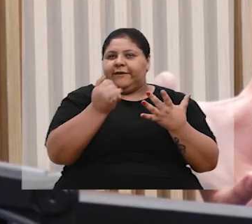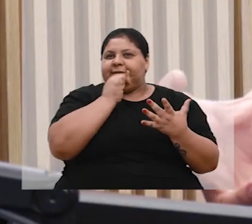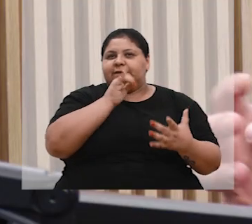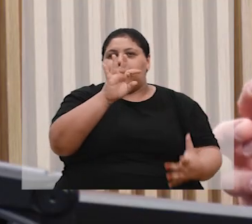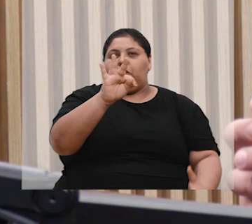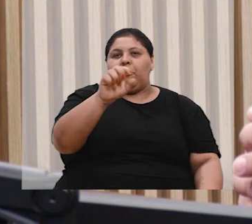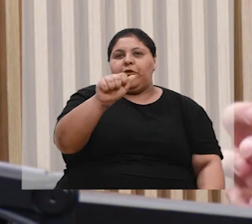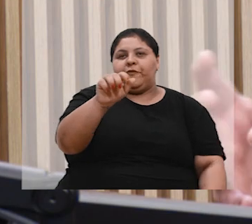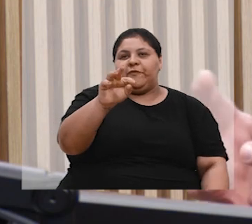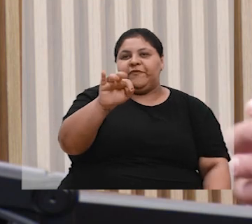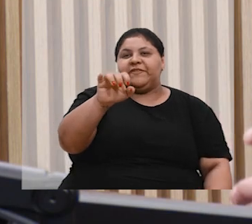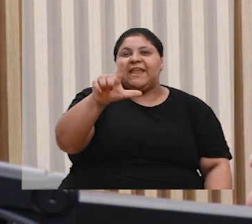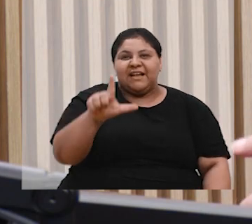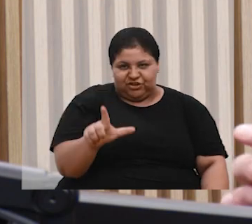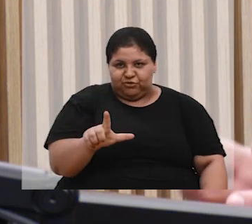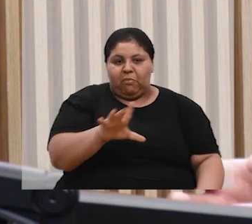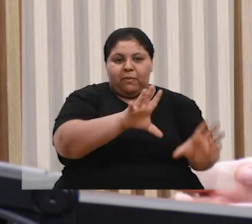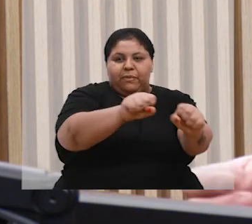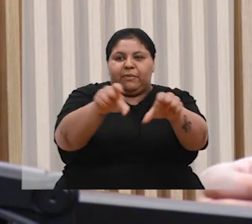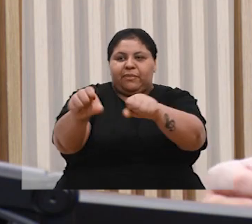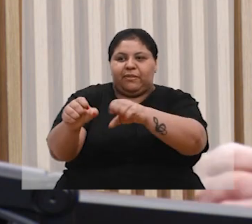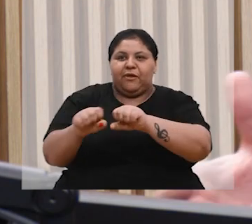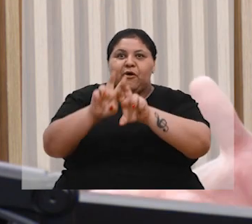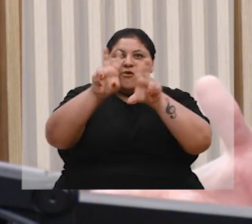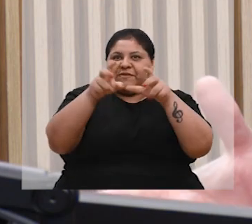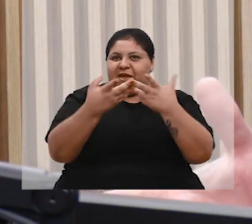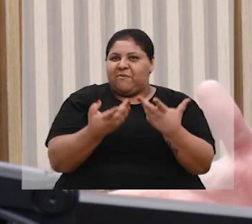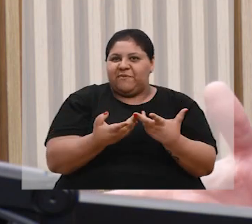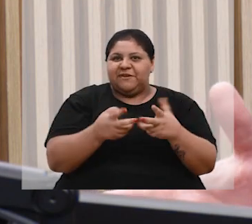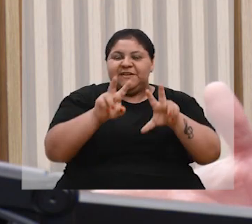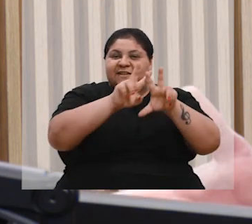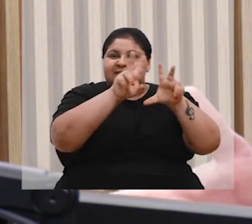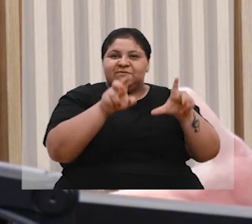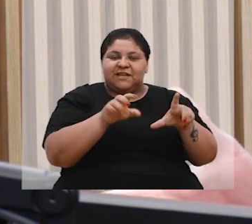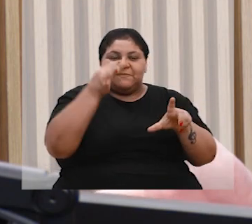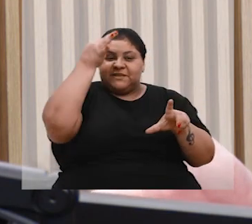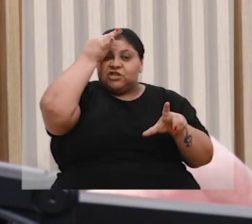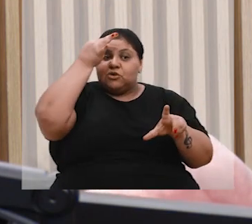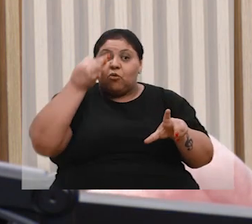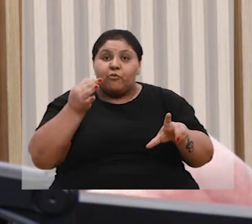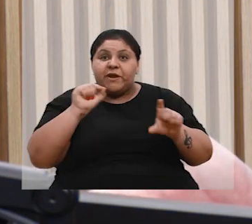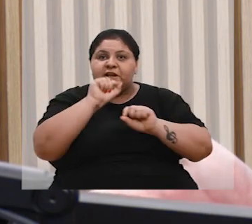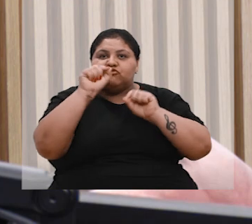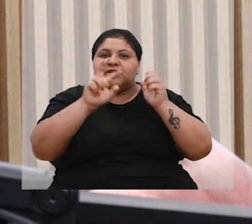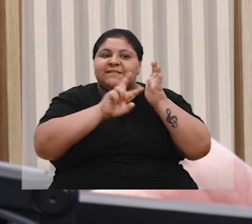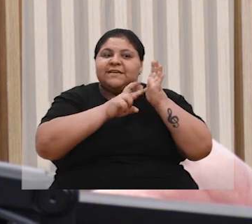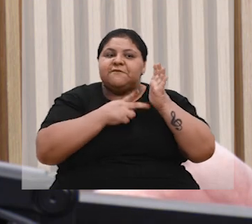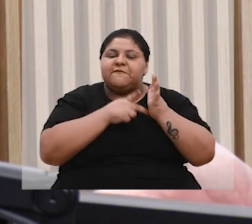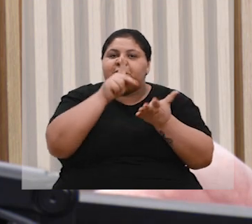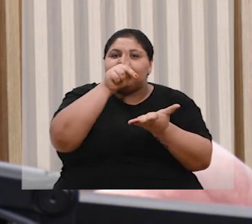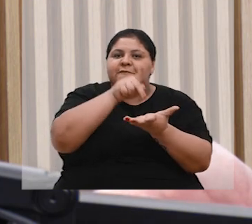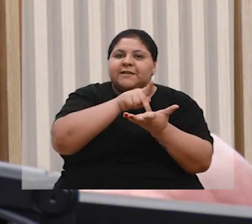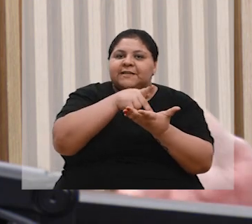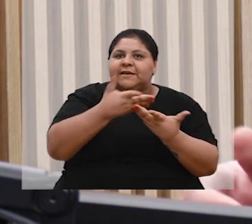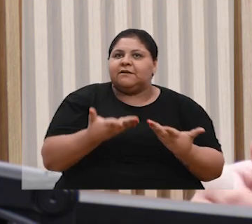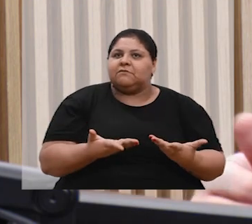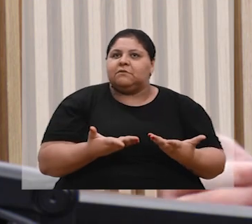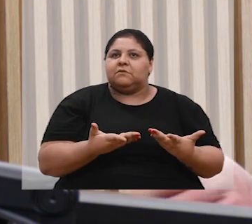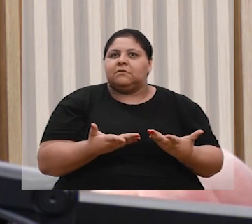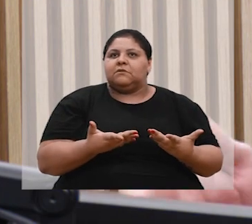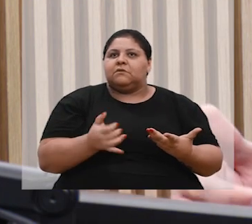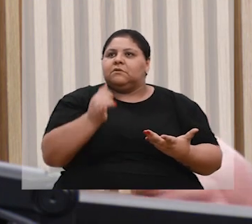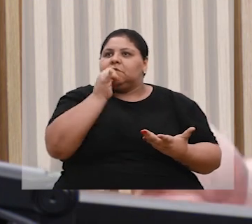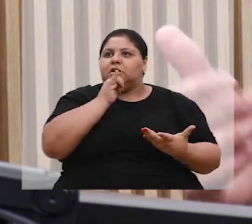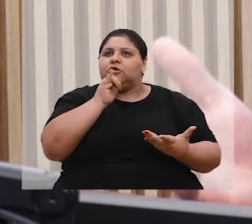concreto. É algo que... São temas que, às vezes, a gente sequer sabe do que se trata, né?